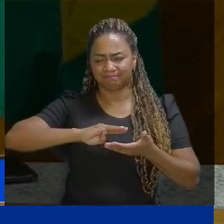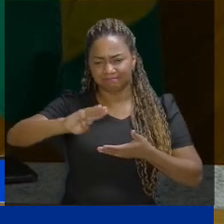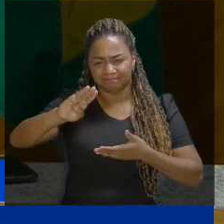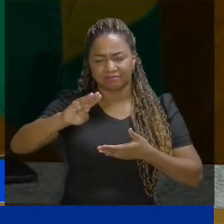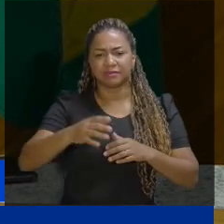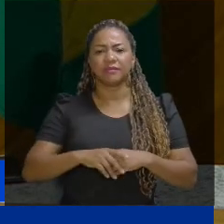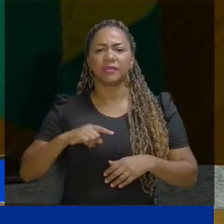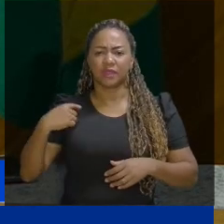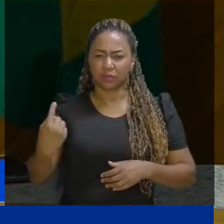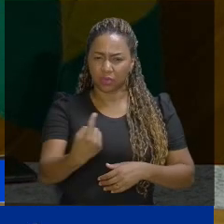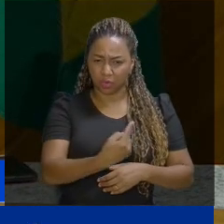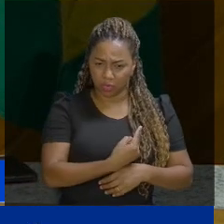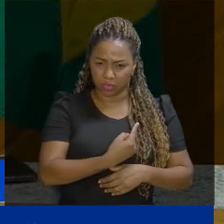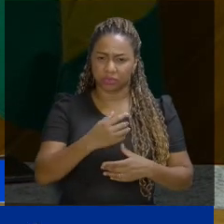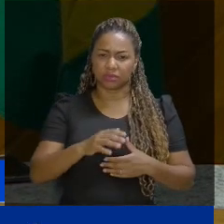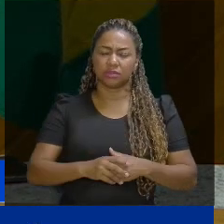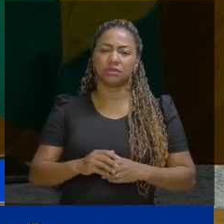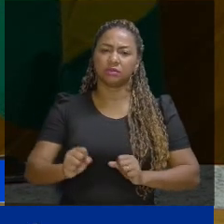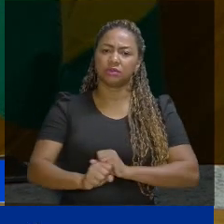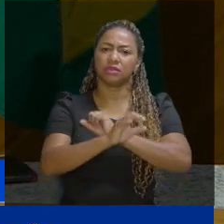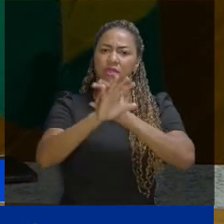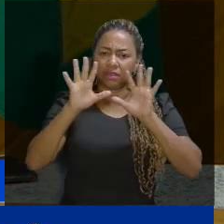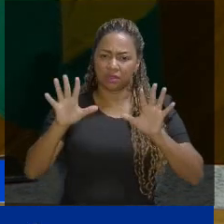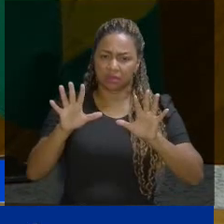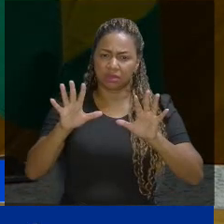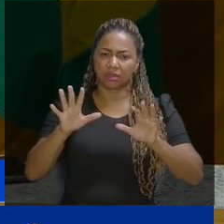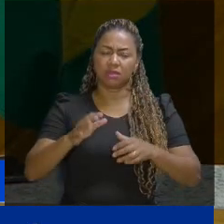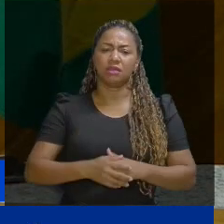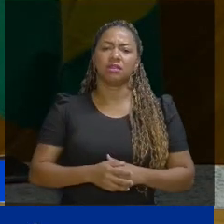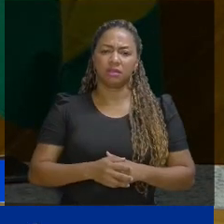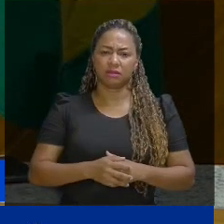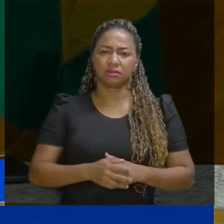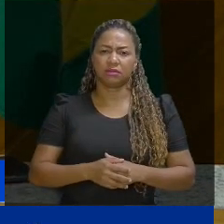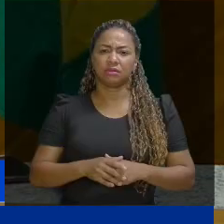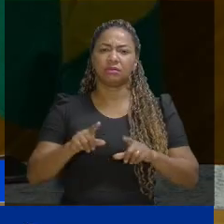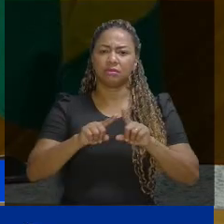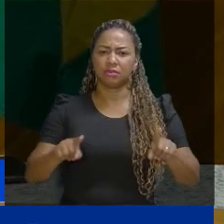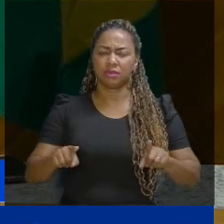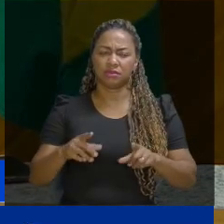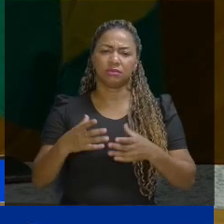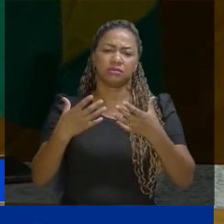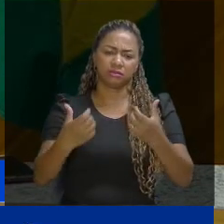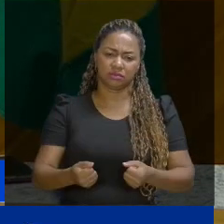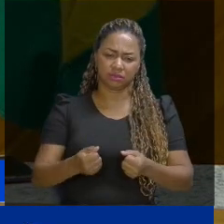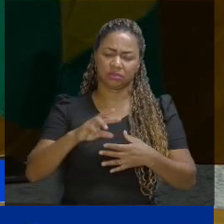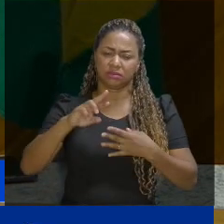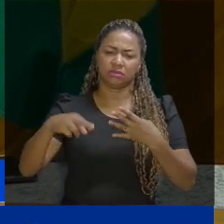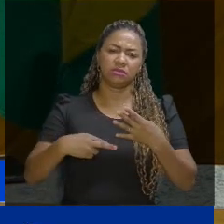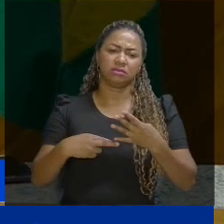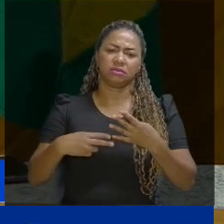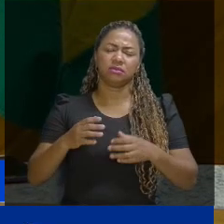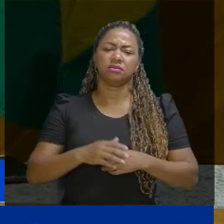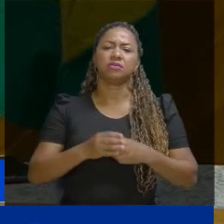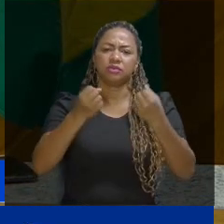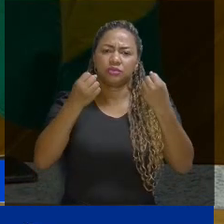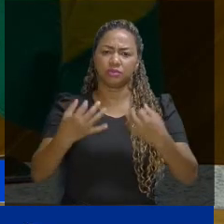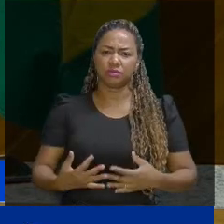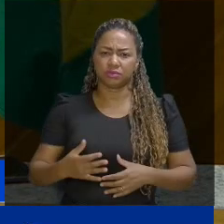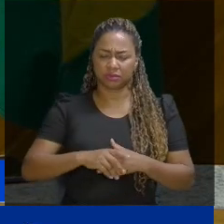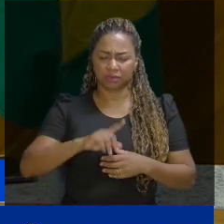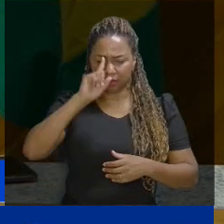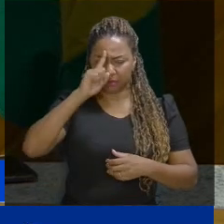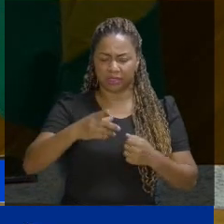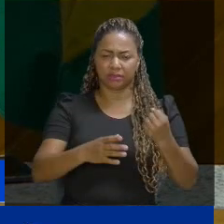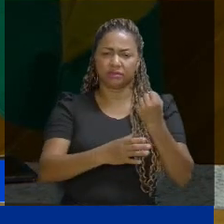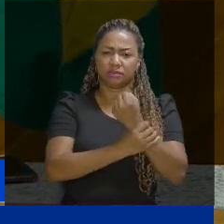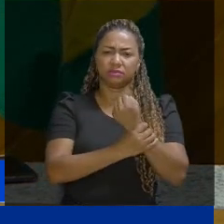nós estamos aqui diante de uma hipótese clara, não só de teratologia, mas de não cabimento dos recursos, que é o que justifica o